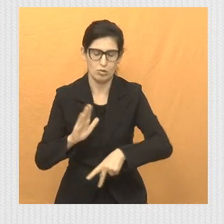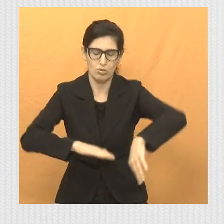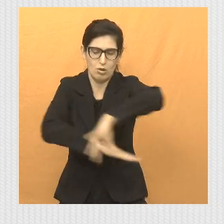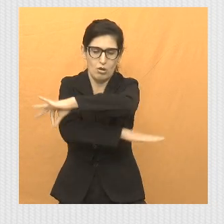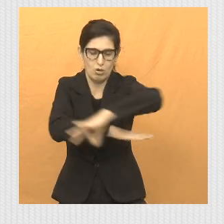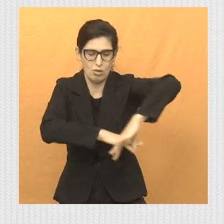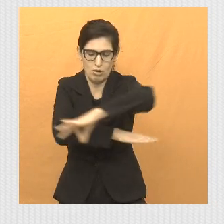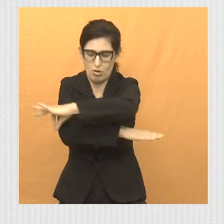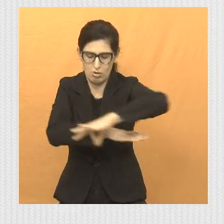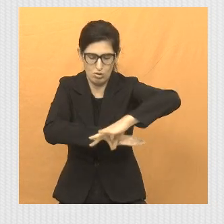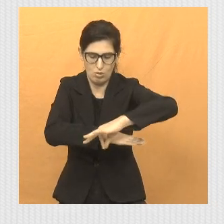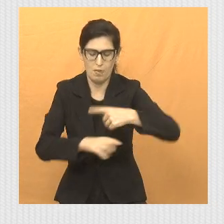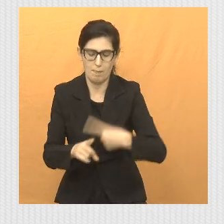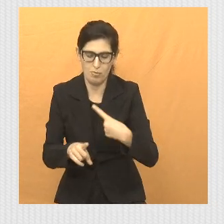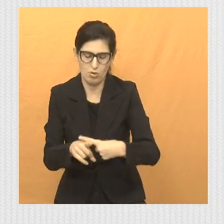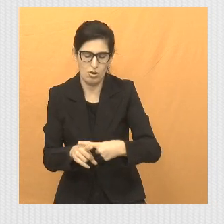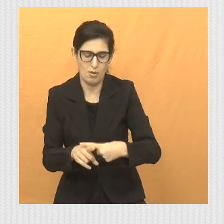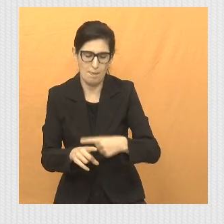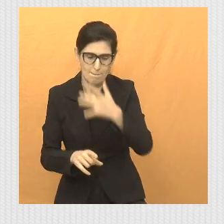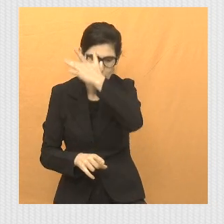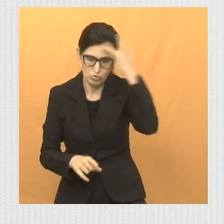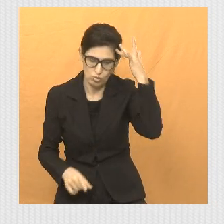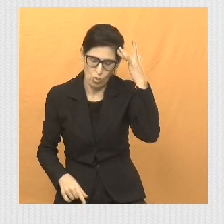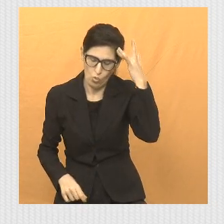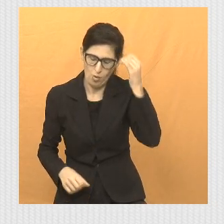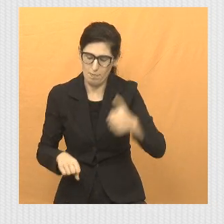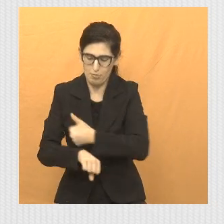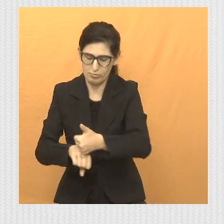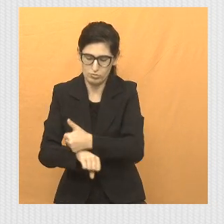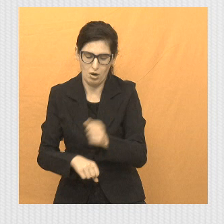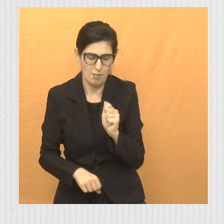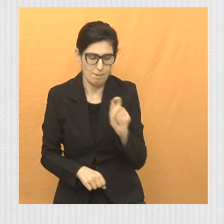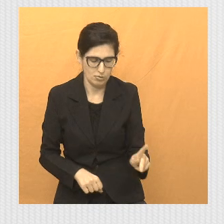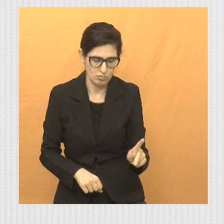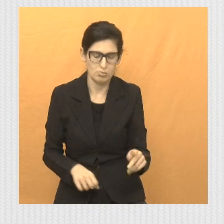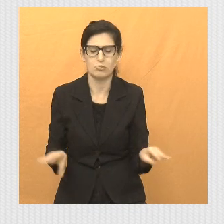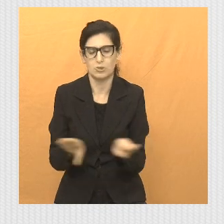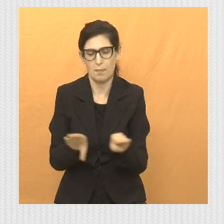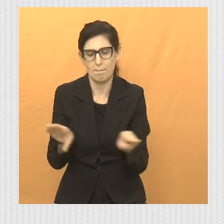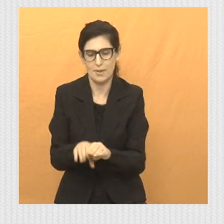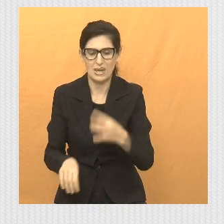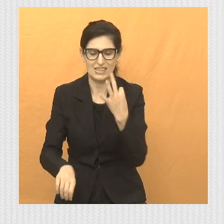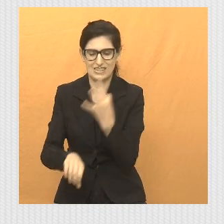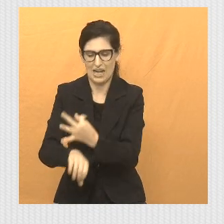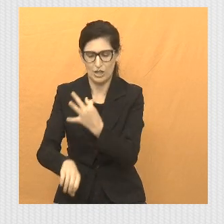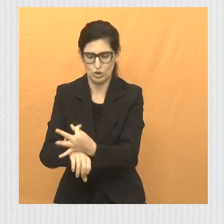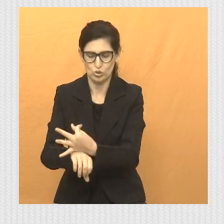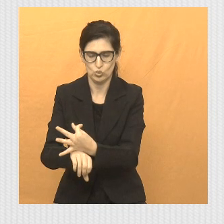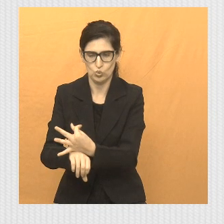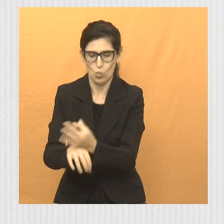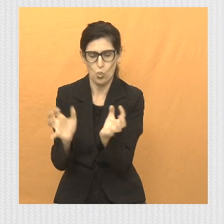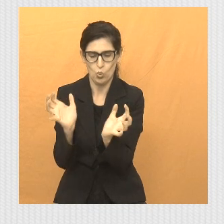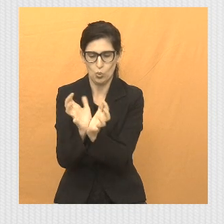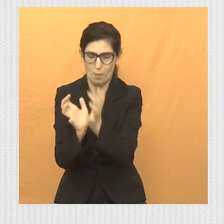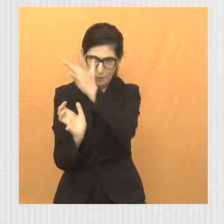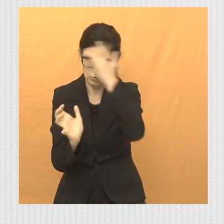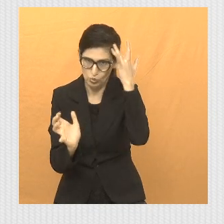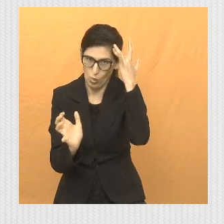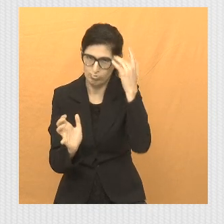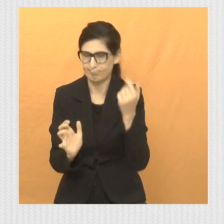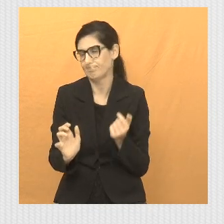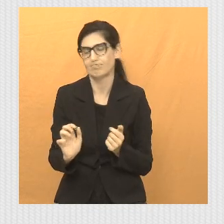de aposentadorias e afastamentos de profissionais técnicos da área. O